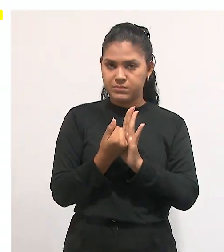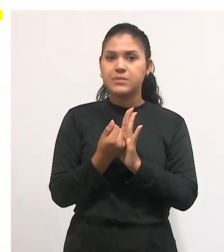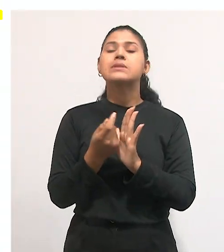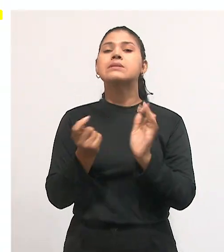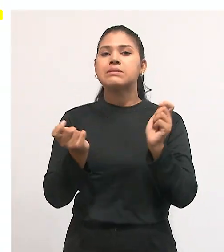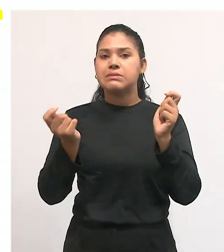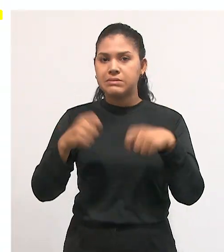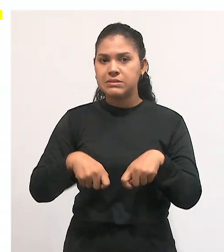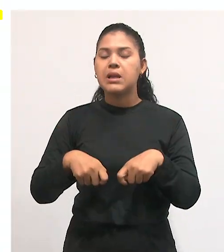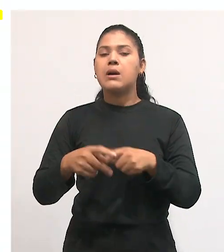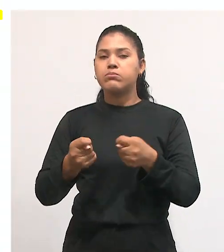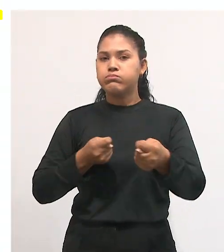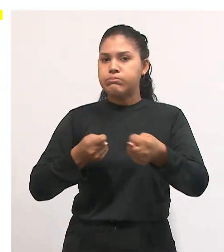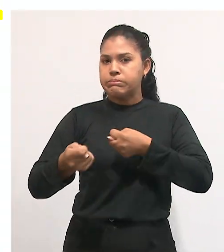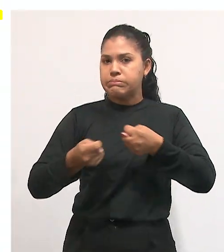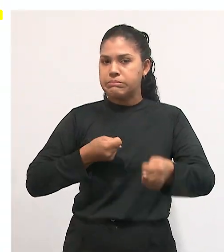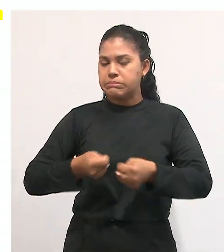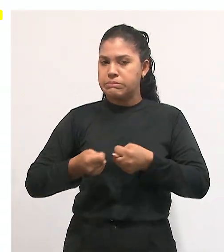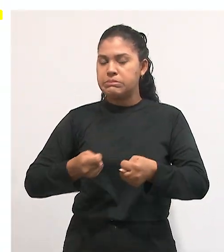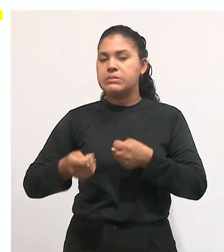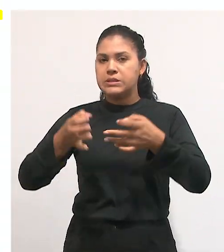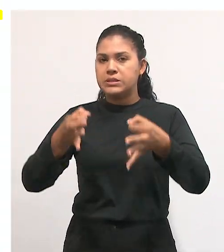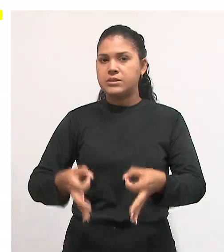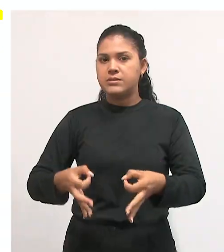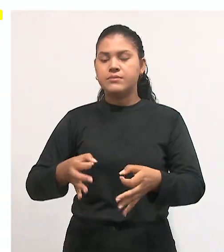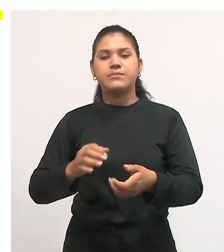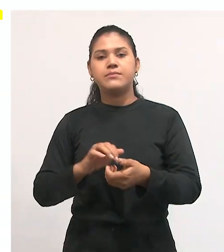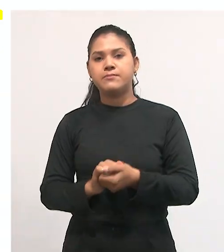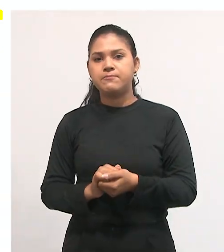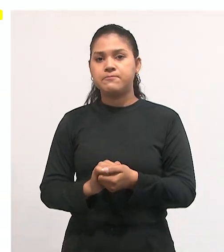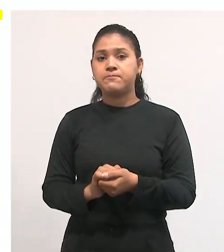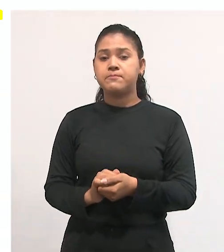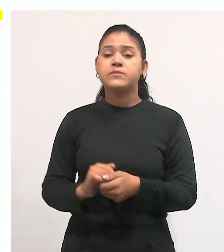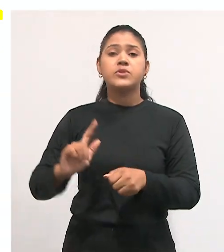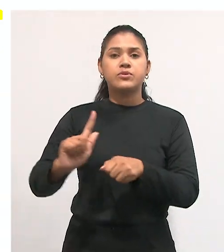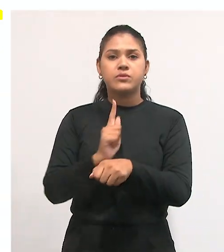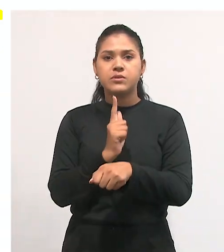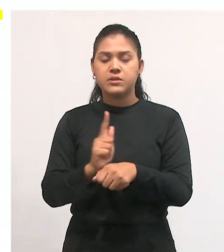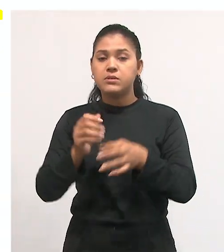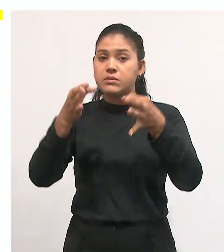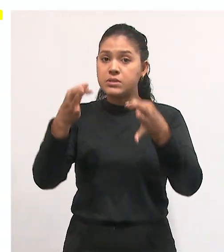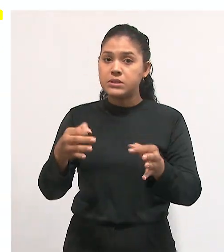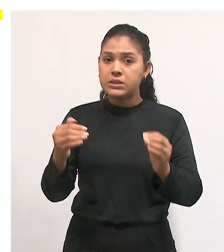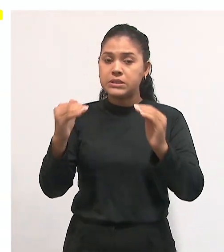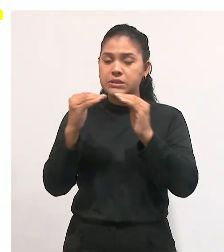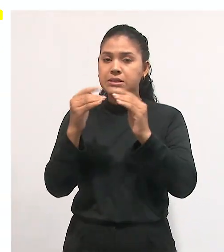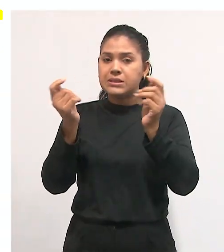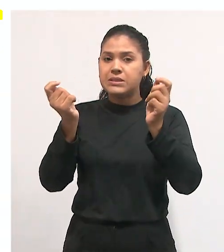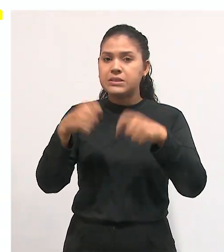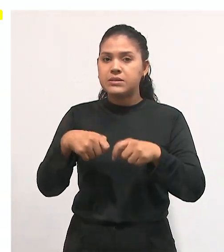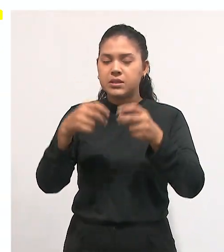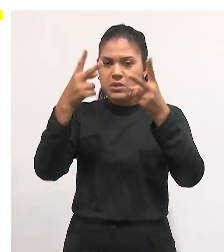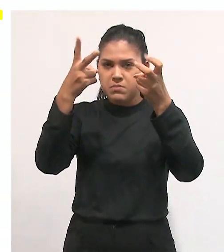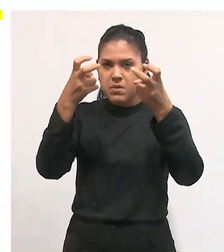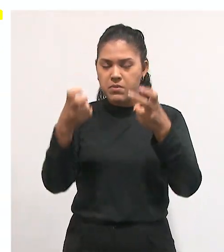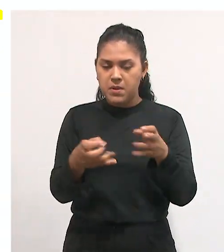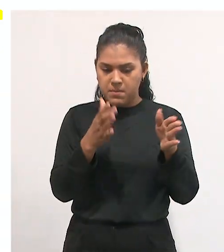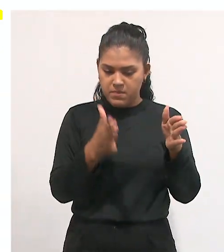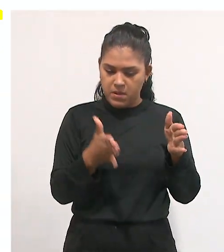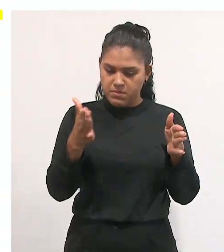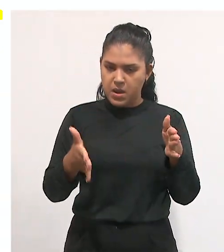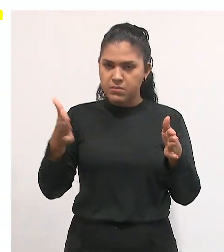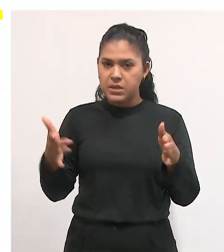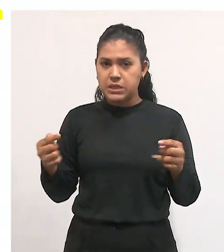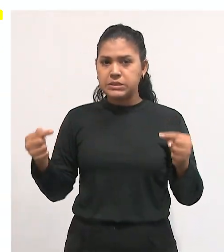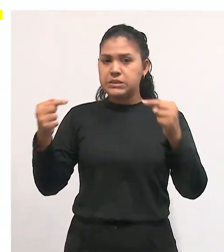monitorado e revisado de forma regular, de forma constante. Com uma gestão adequada, será possível avaliar as fases e determinar se os